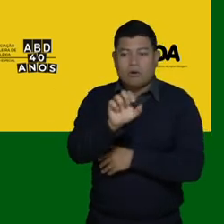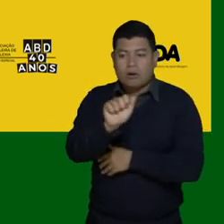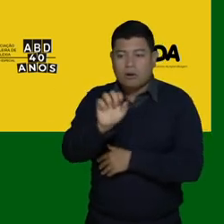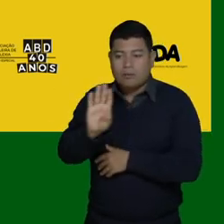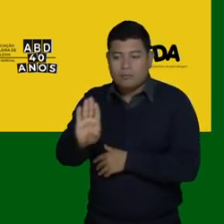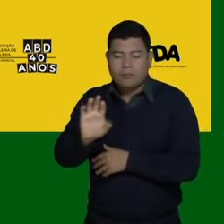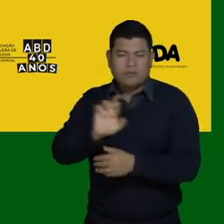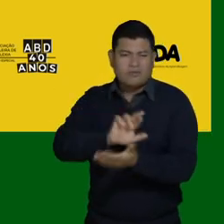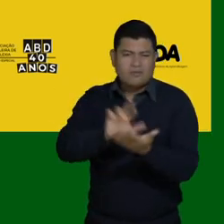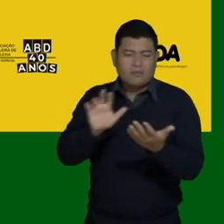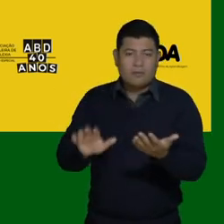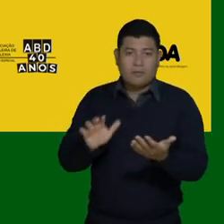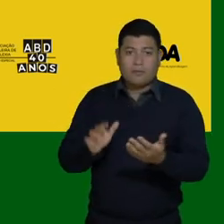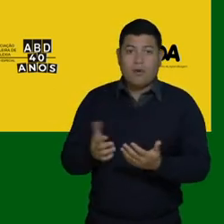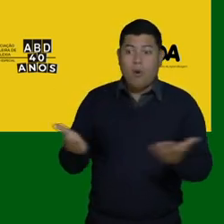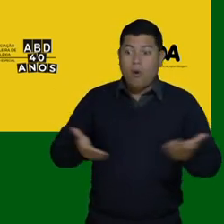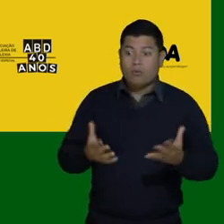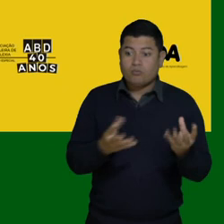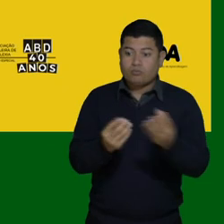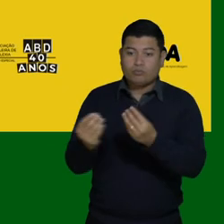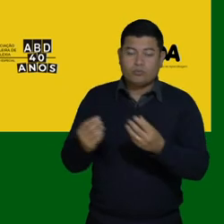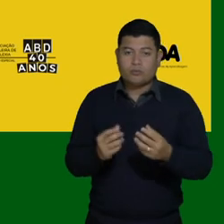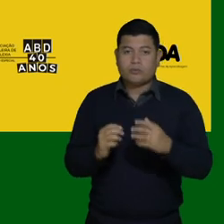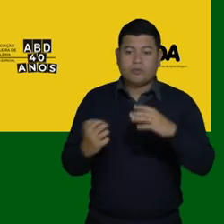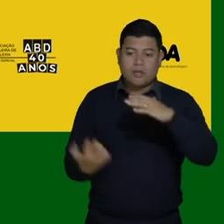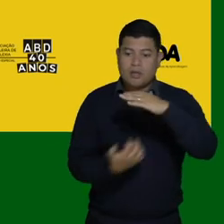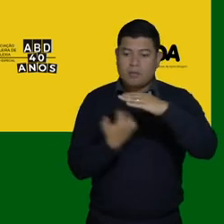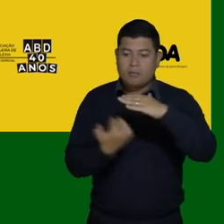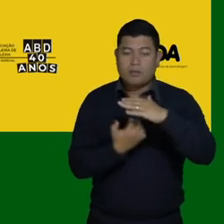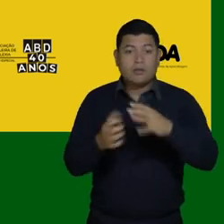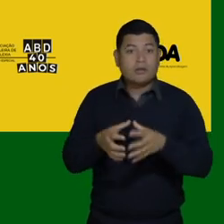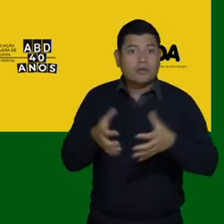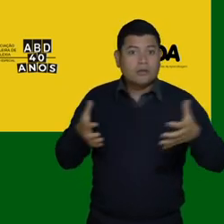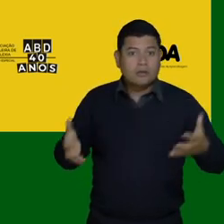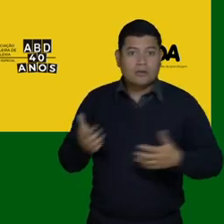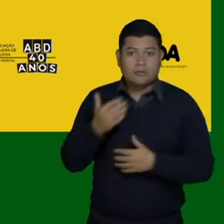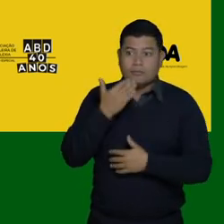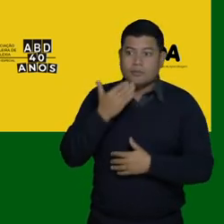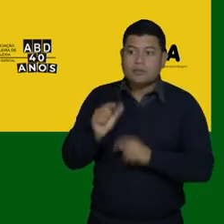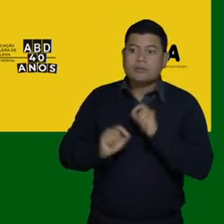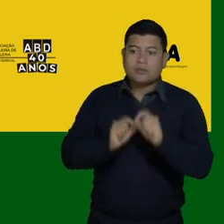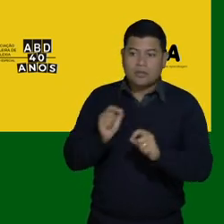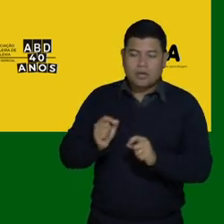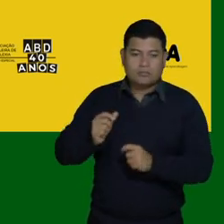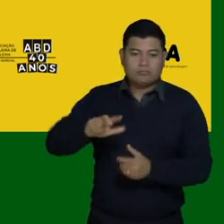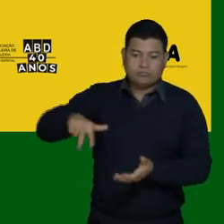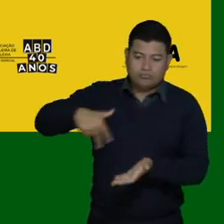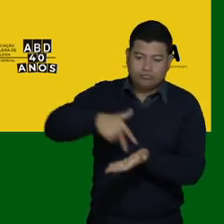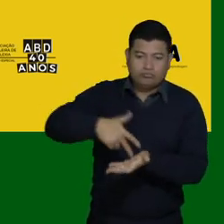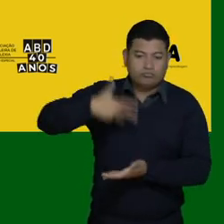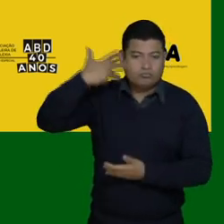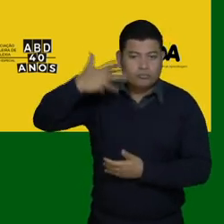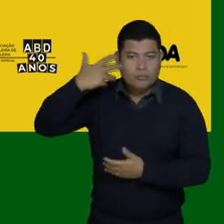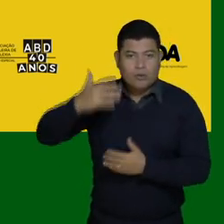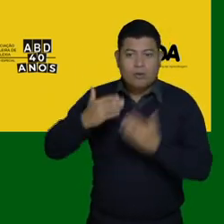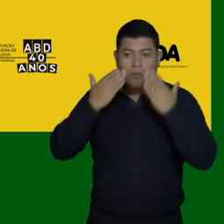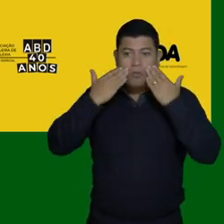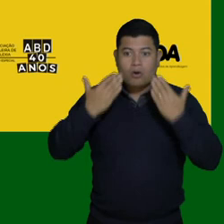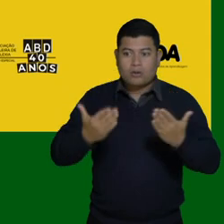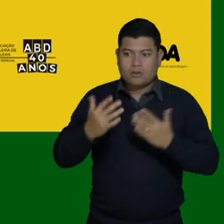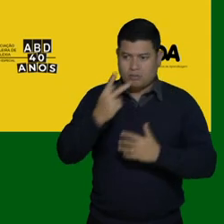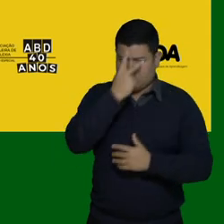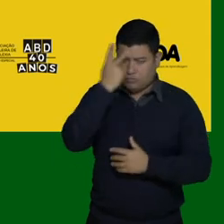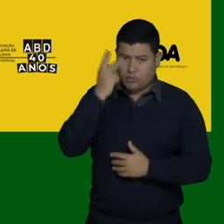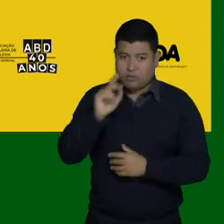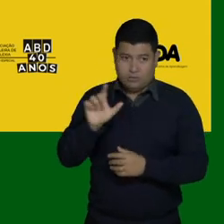firmas grandes têm pedido palestras pra gente pra gente conseguir mostrar que o disléxico É capaz que ele é